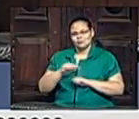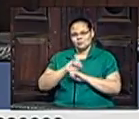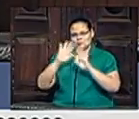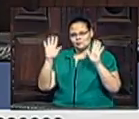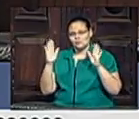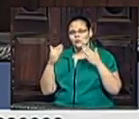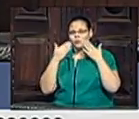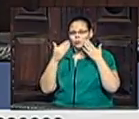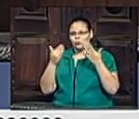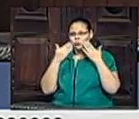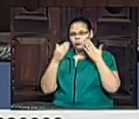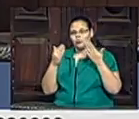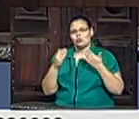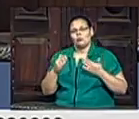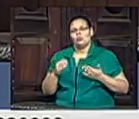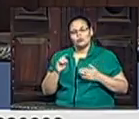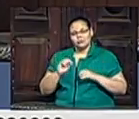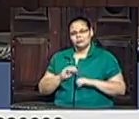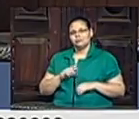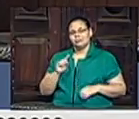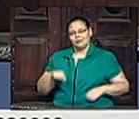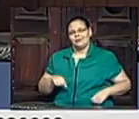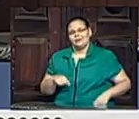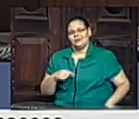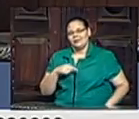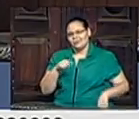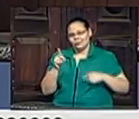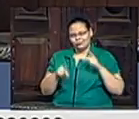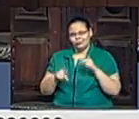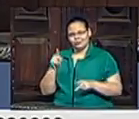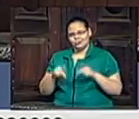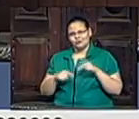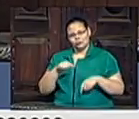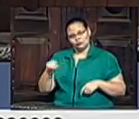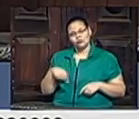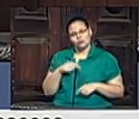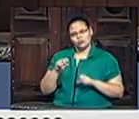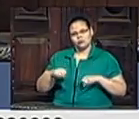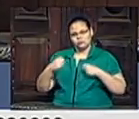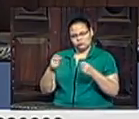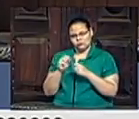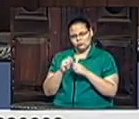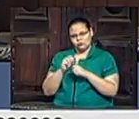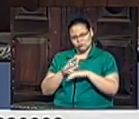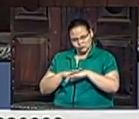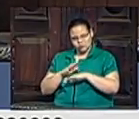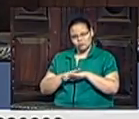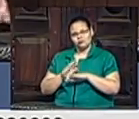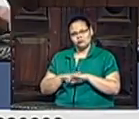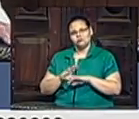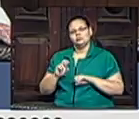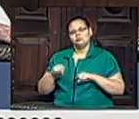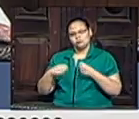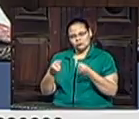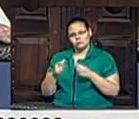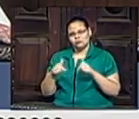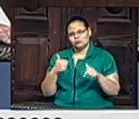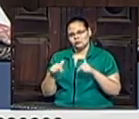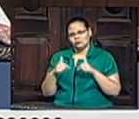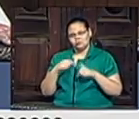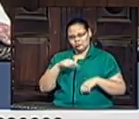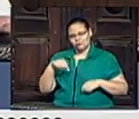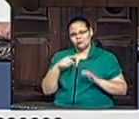para mostrar claramente a essa população que estamos fazendo a nossa parte. Estamos fazendo a nossa parte.